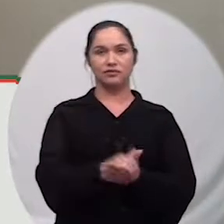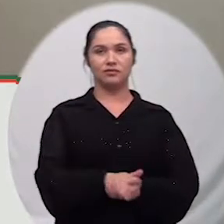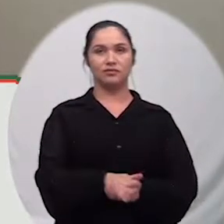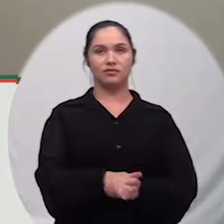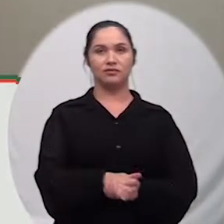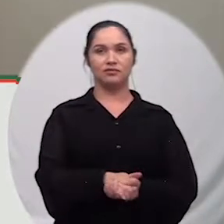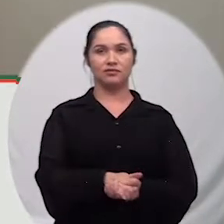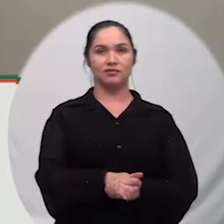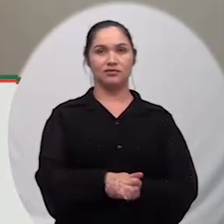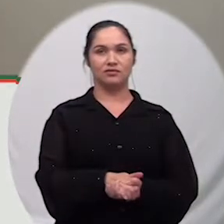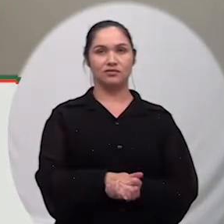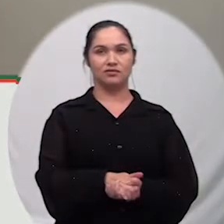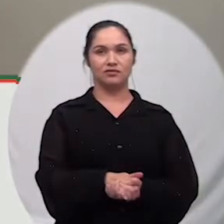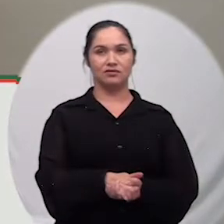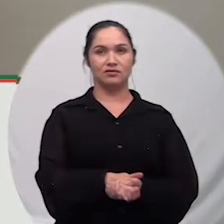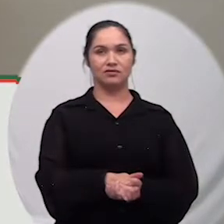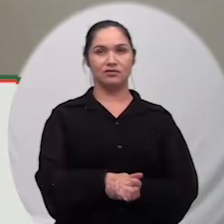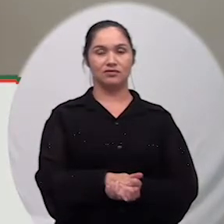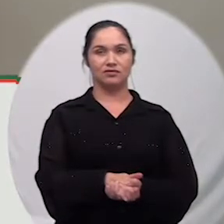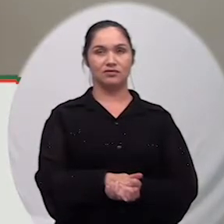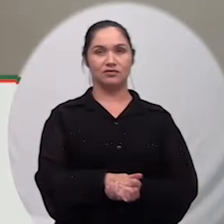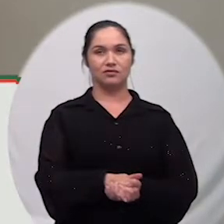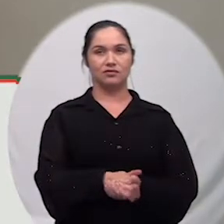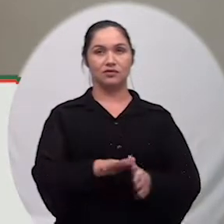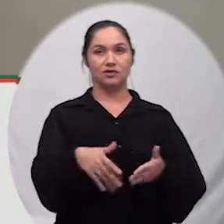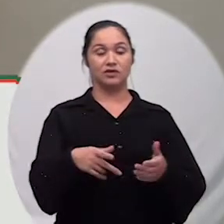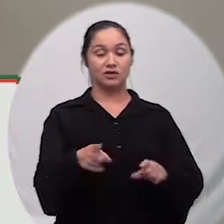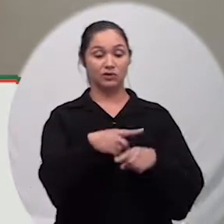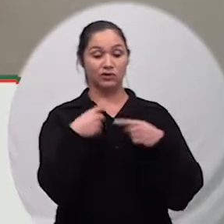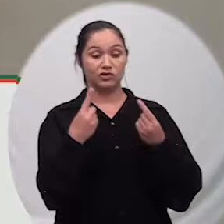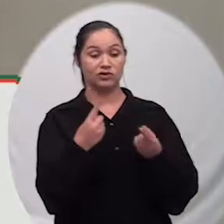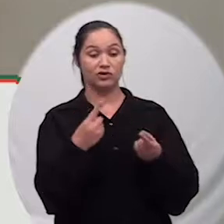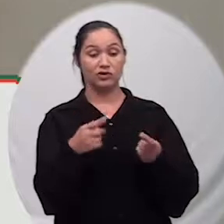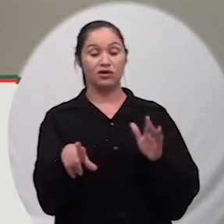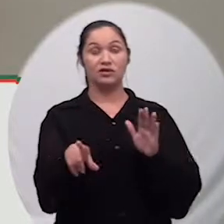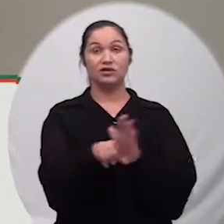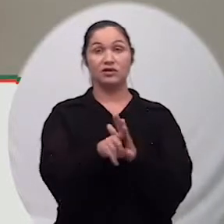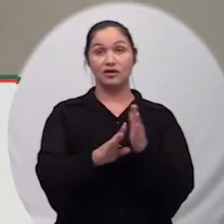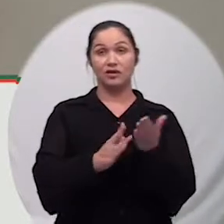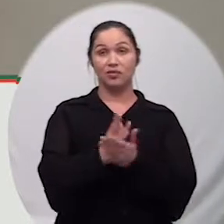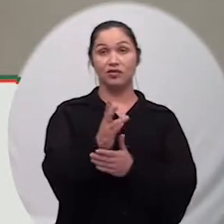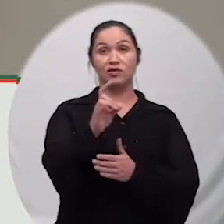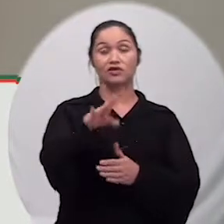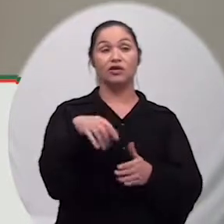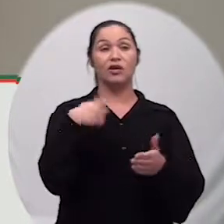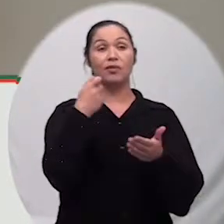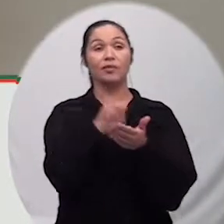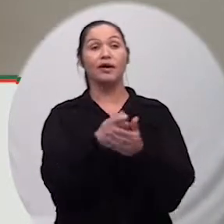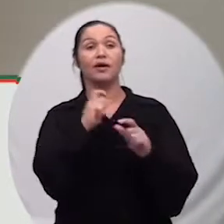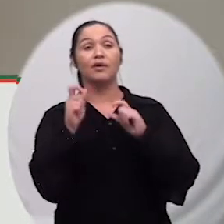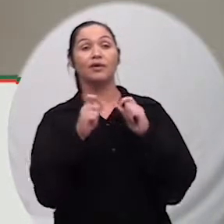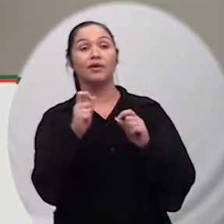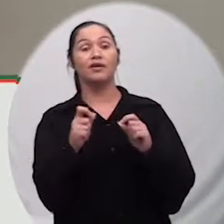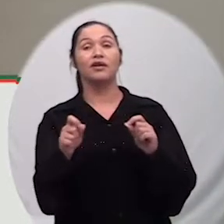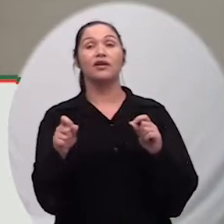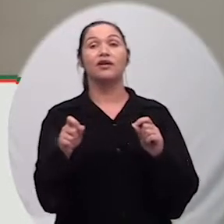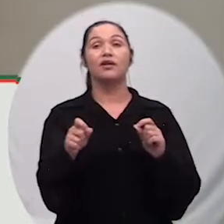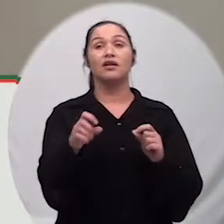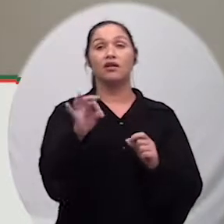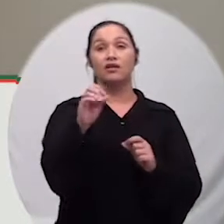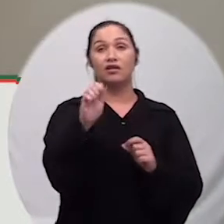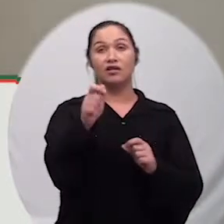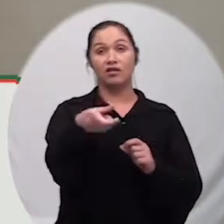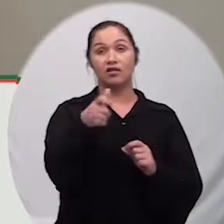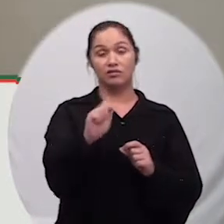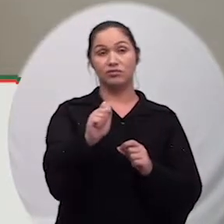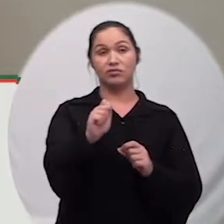eu tenho que pagar para o cartório. Se aprovarmos essa lei, pagaremos somente a taxa determinada no Código Federal. Não, nada mais além